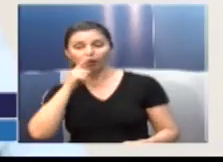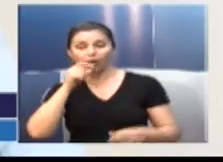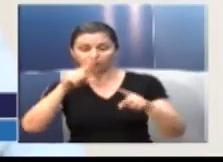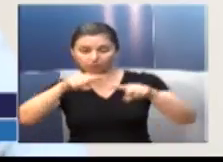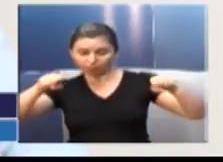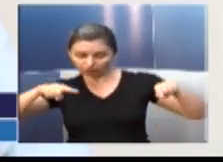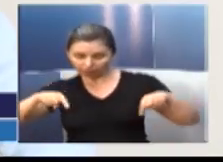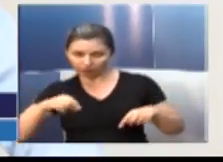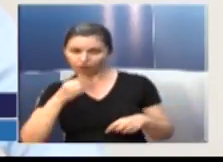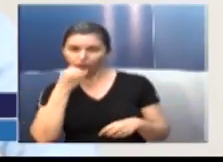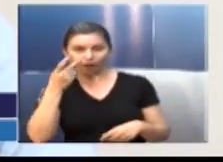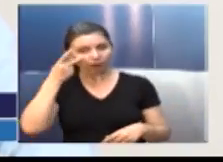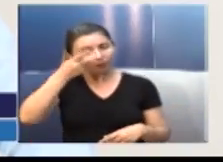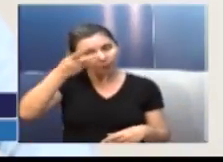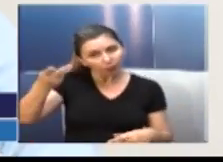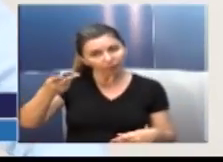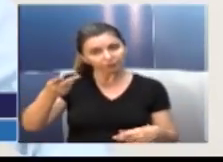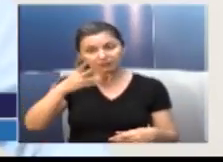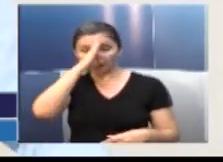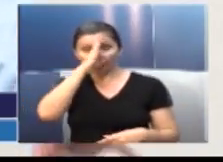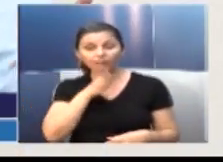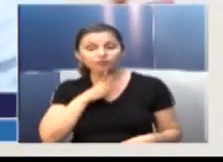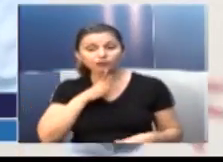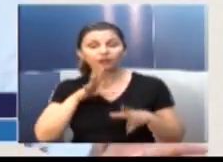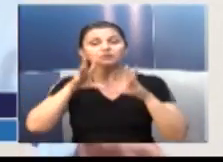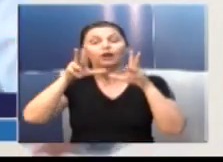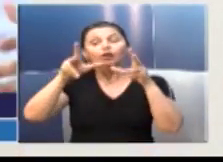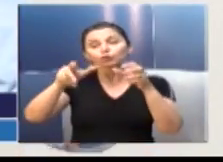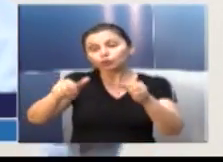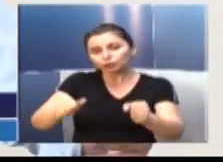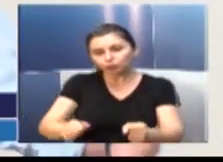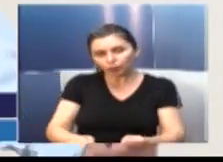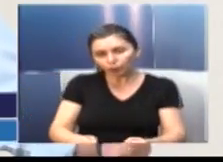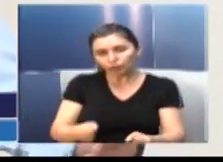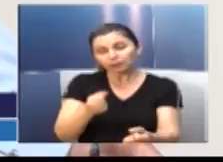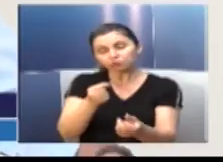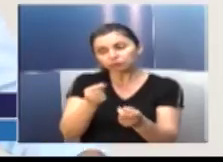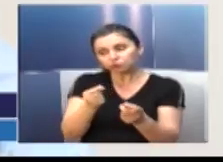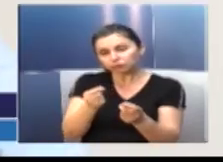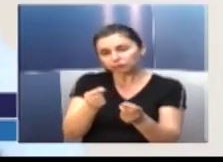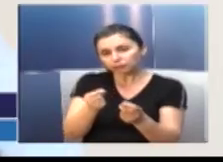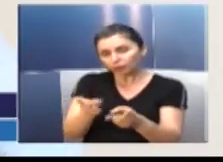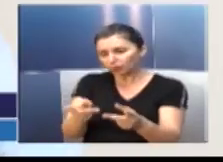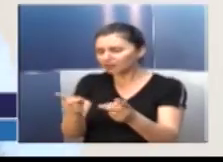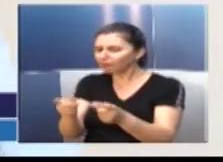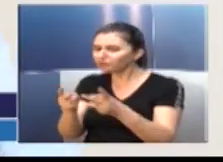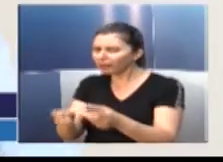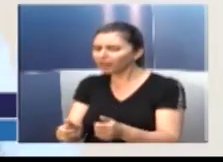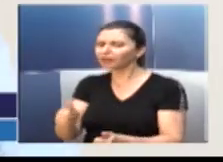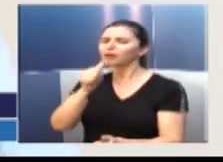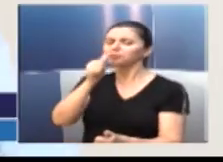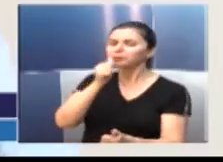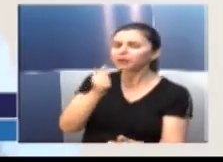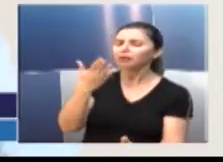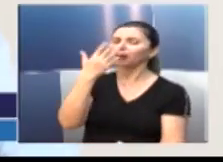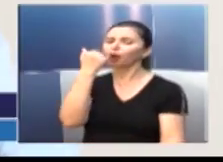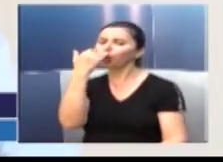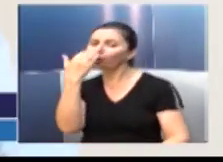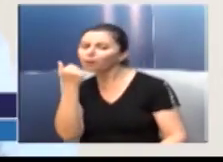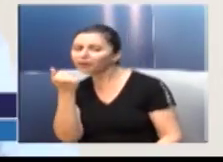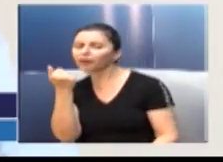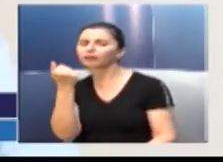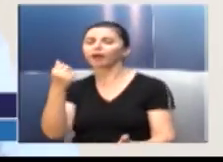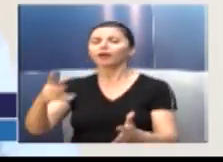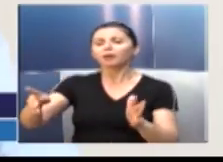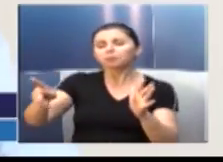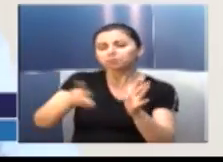evento gratuito, onde toda a venda dos alimentos e bebidas que são vendidos ali são